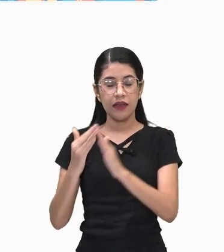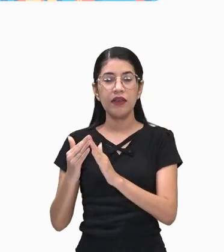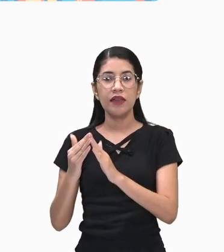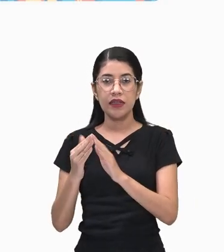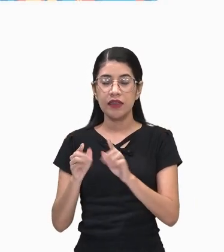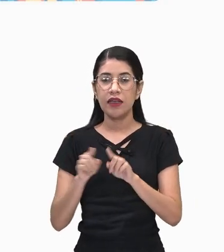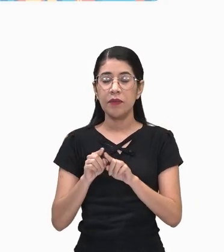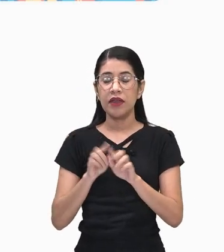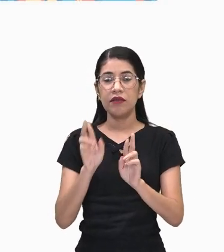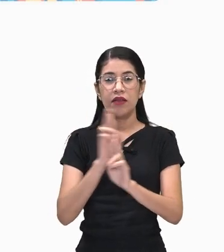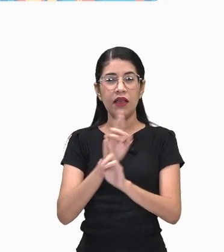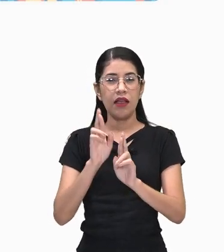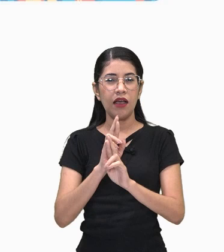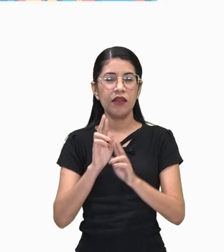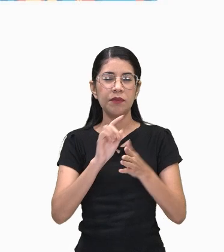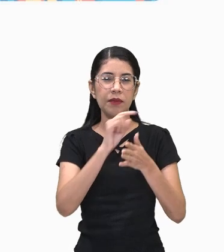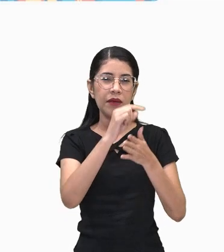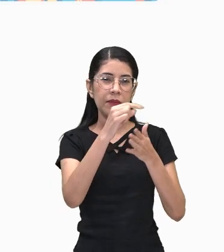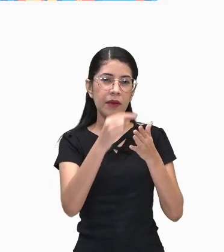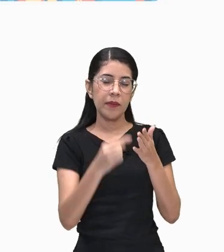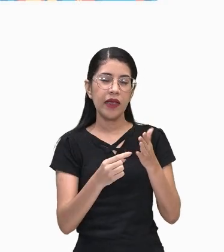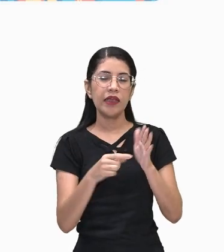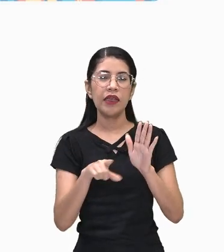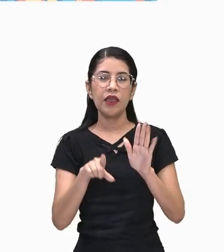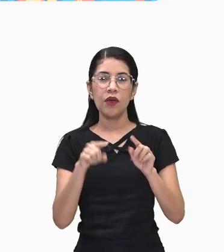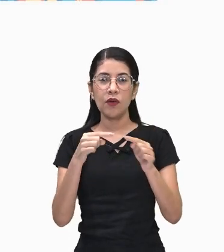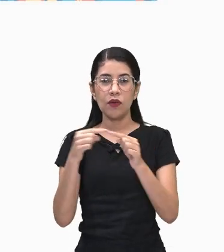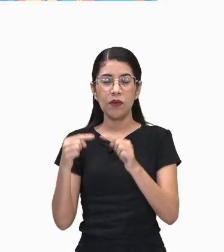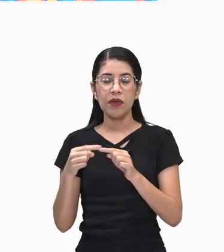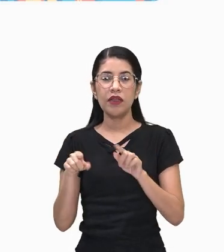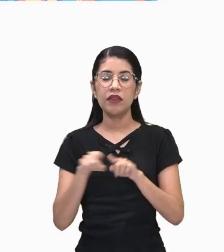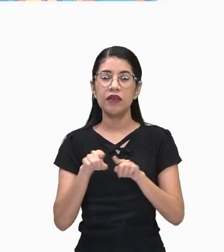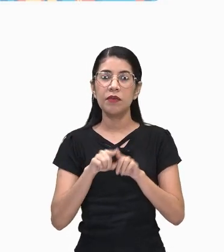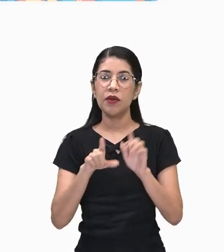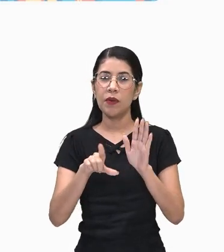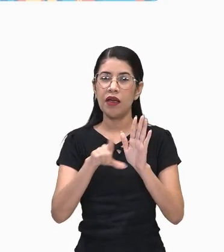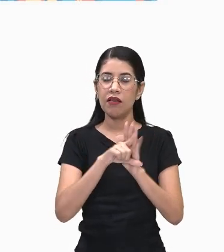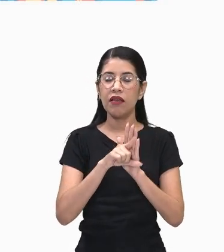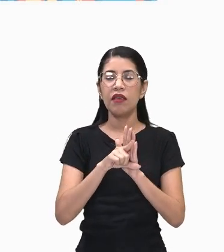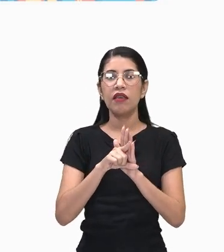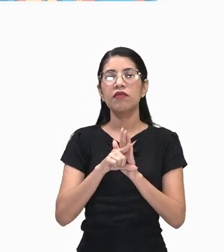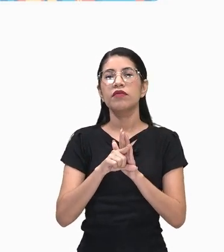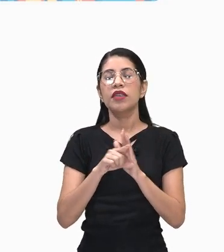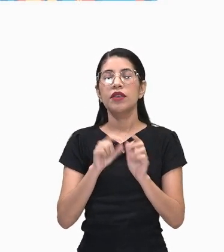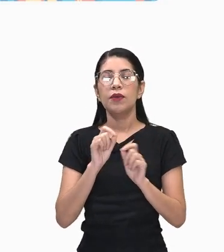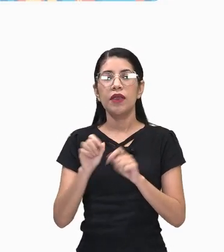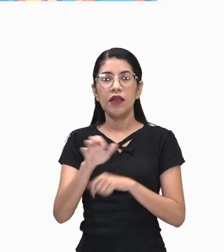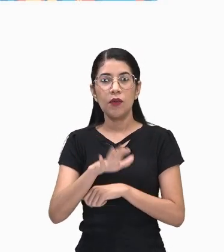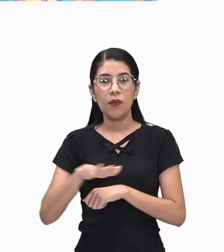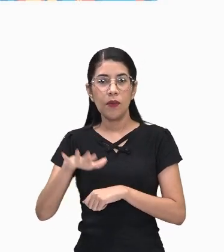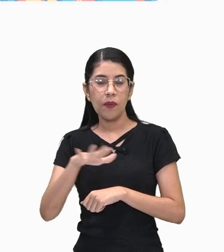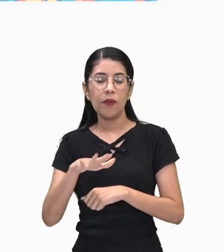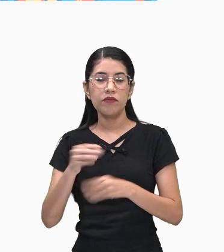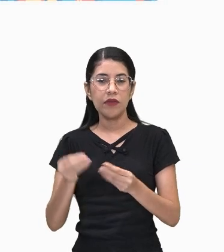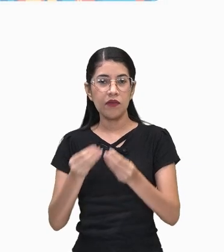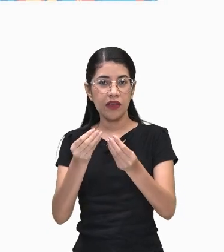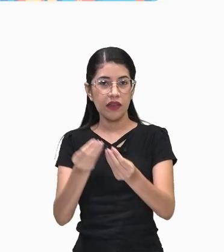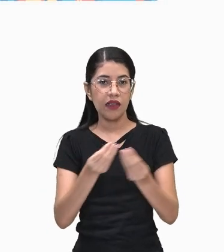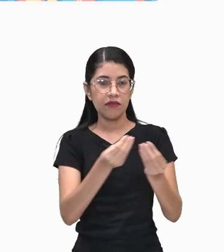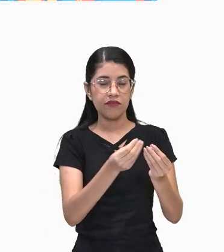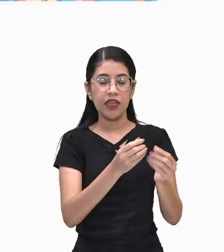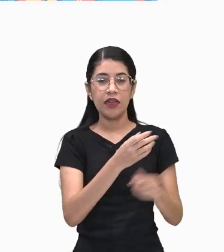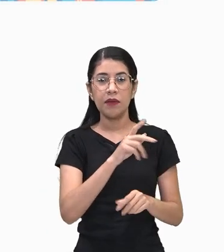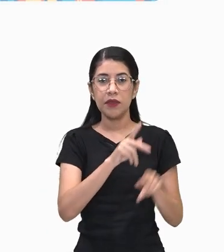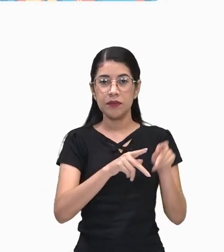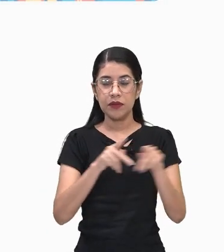questões relacionadas à habitação, regularização fundiária, né, que vai envolver aí a distribuição de terras, a ocupação